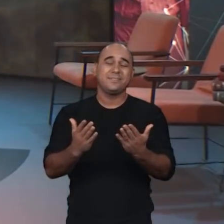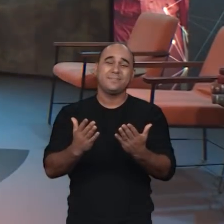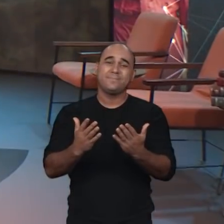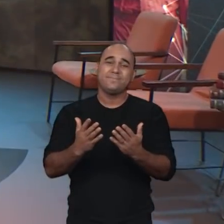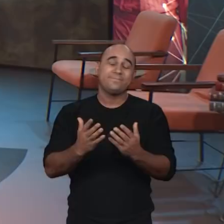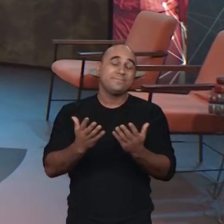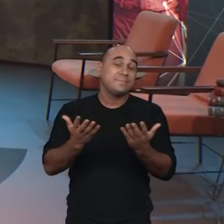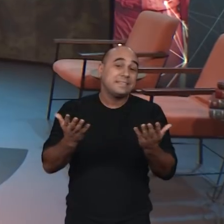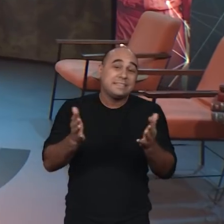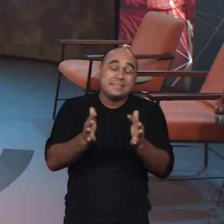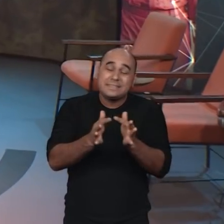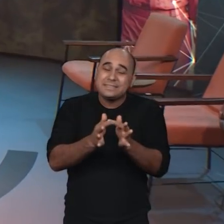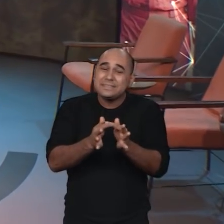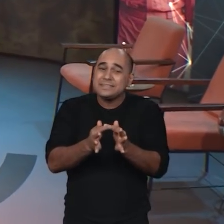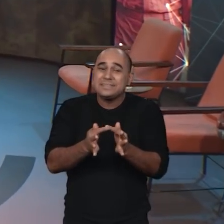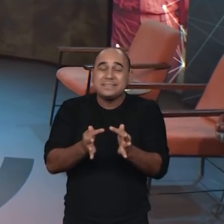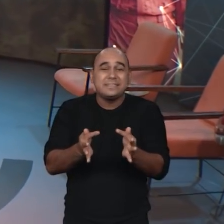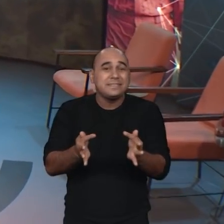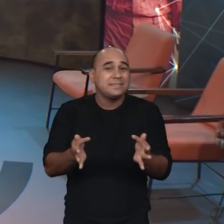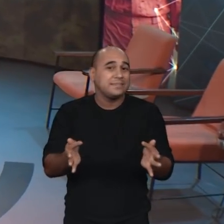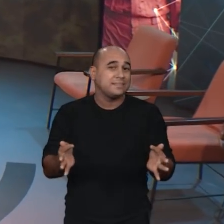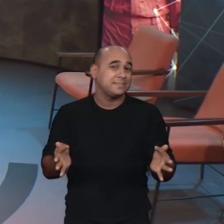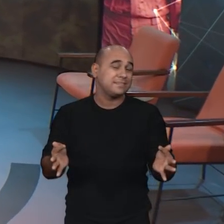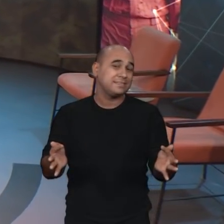tudo é tão